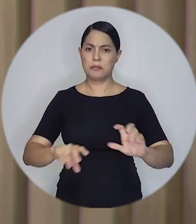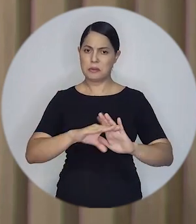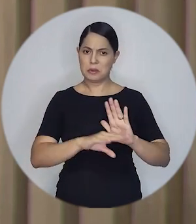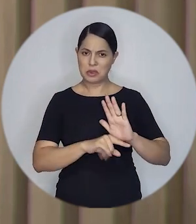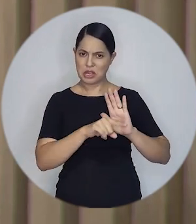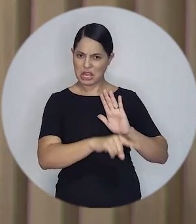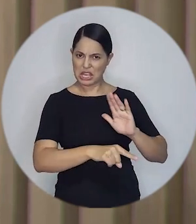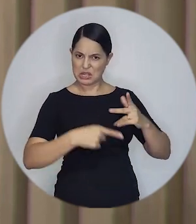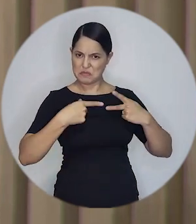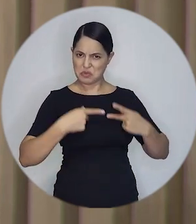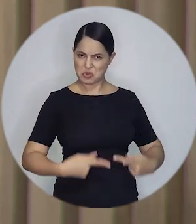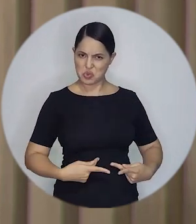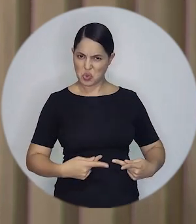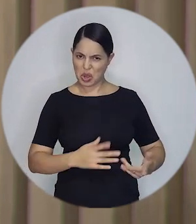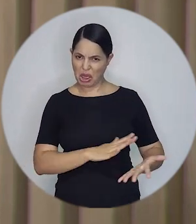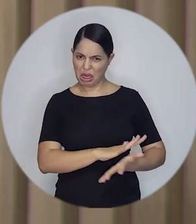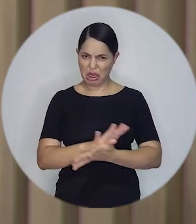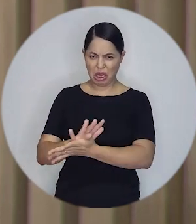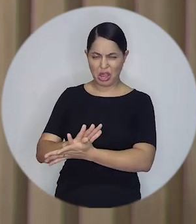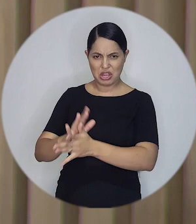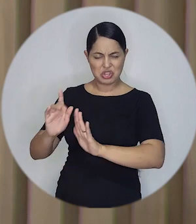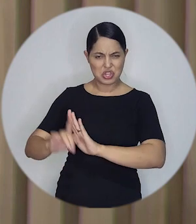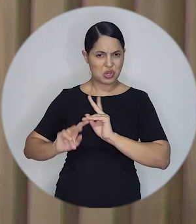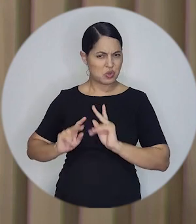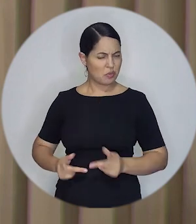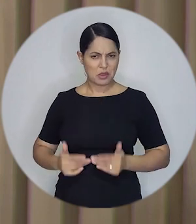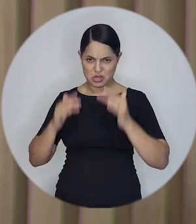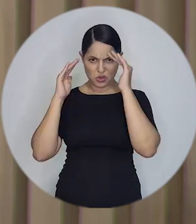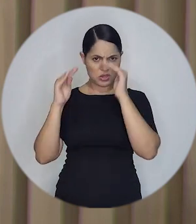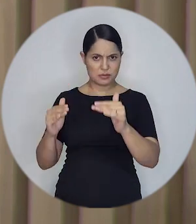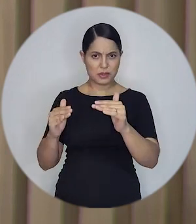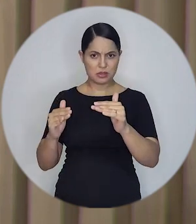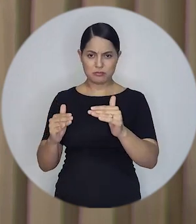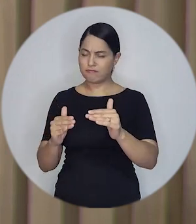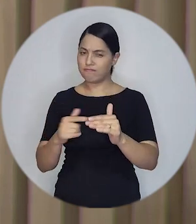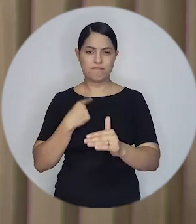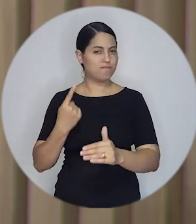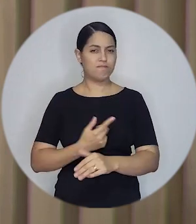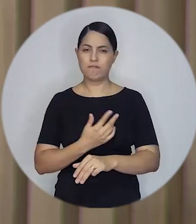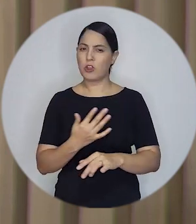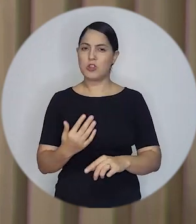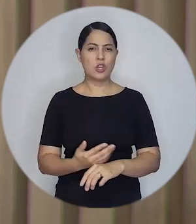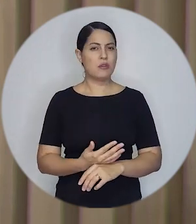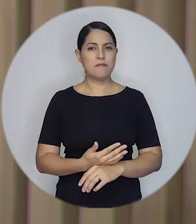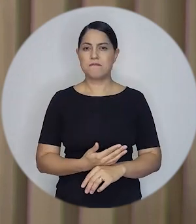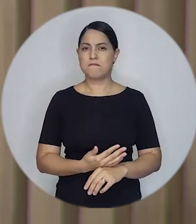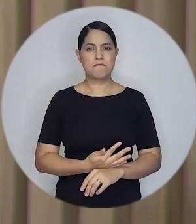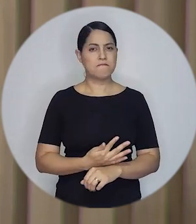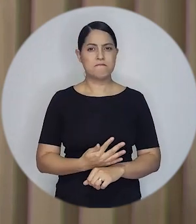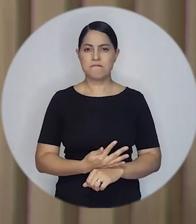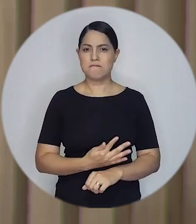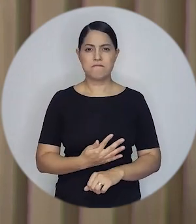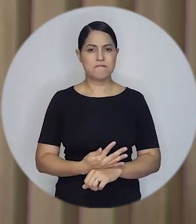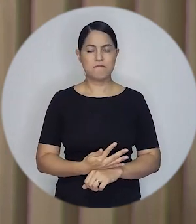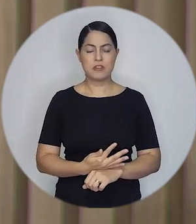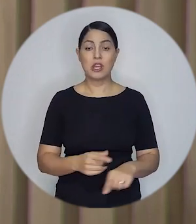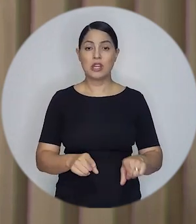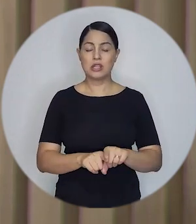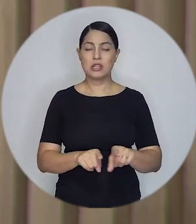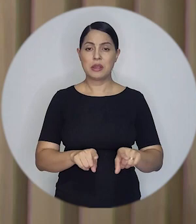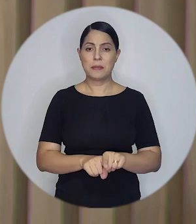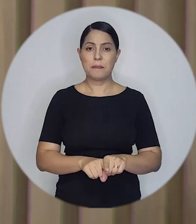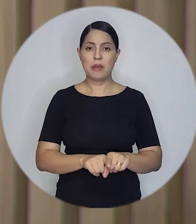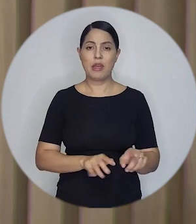Nossa instituição jamais irá tolerar manifestações que violam os direitos humanos e permeiam a intolerância, a discriminação, o